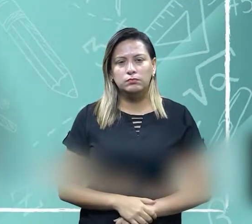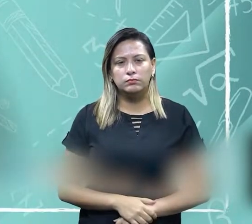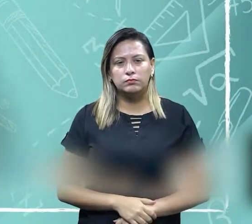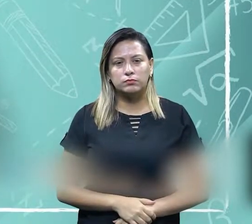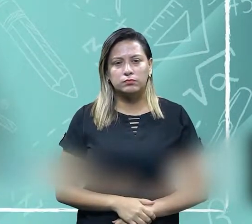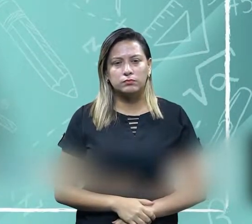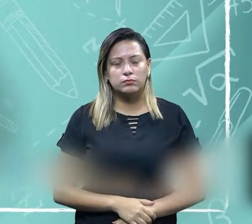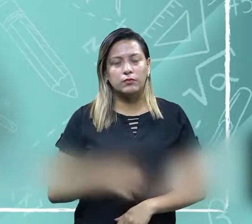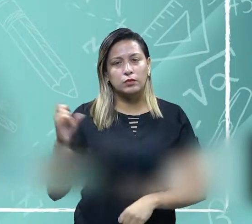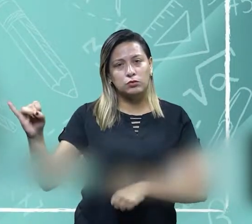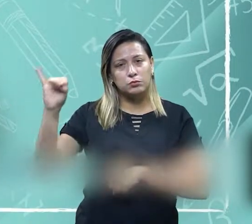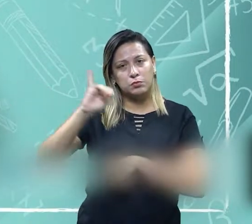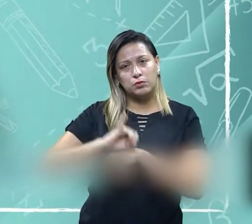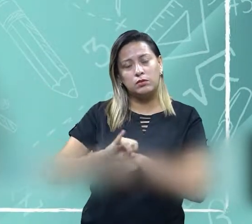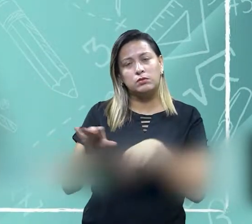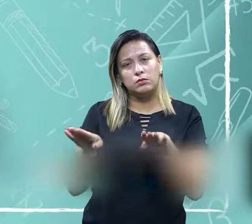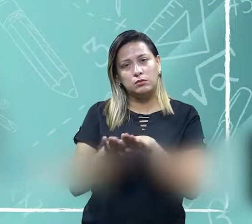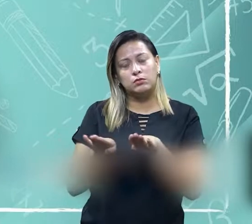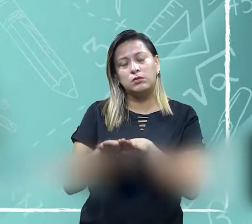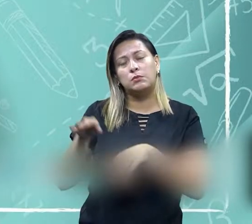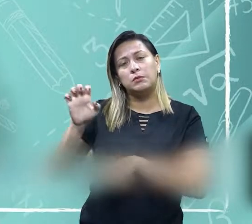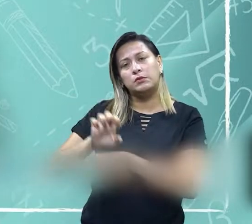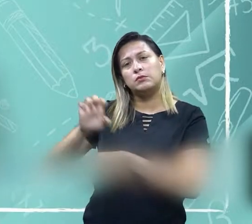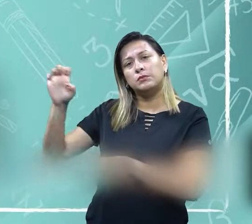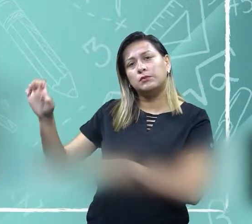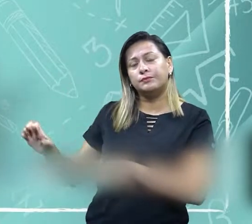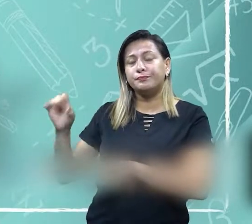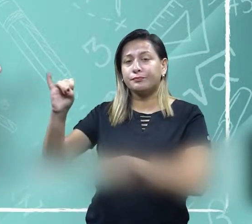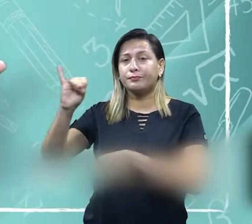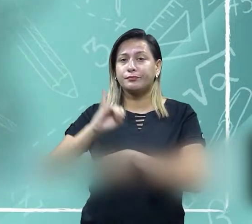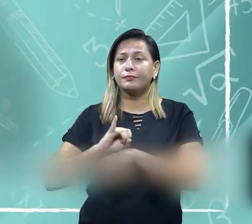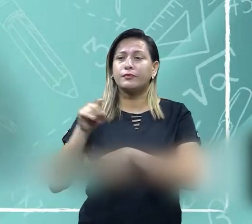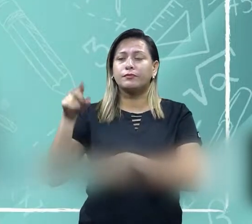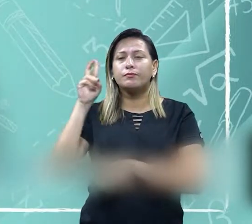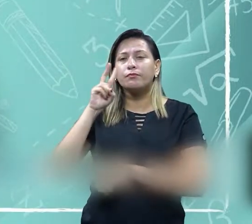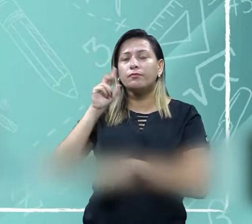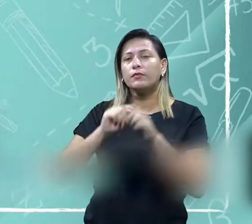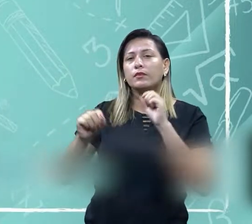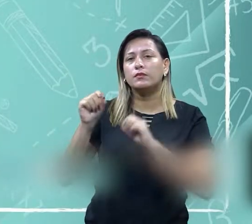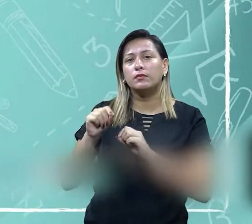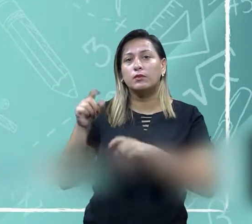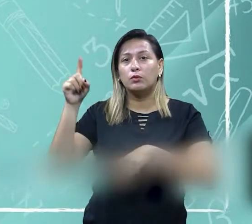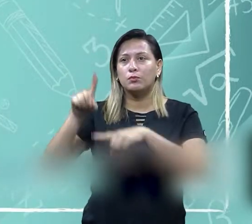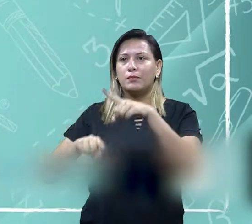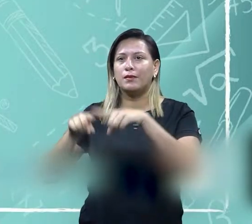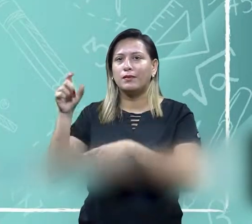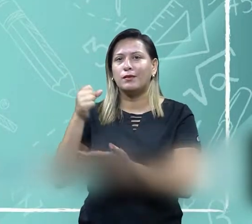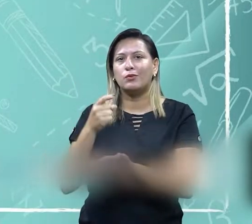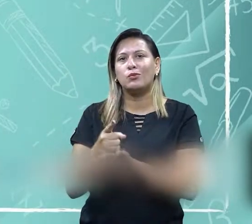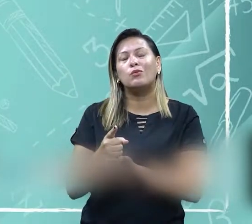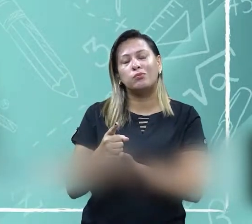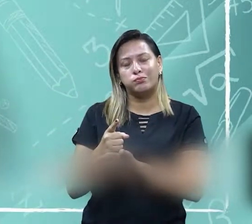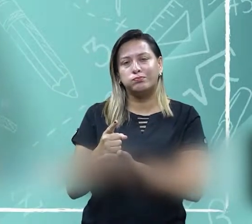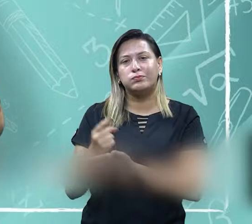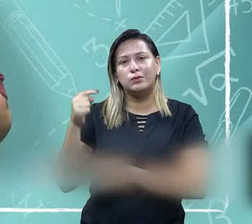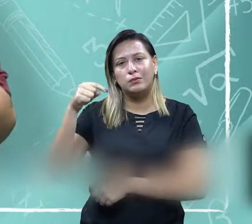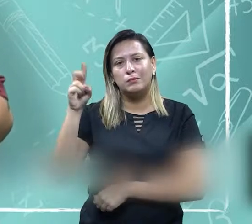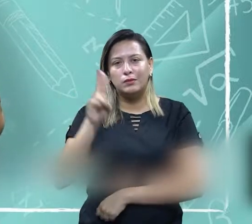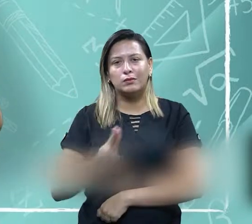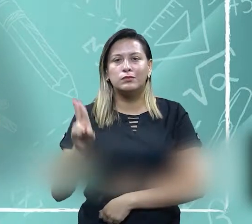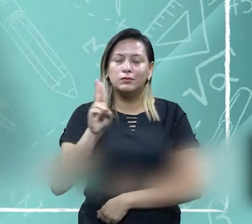é exportação. Só lembrando, importação é quando você traz um produto para produção ou para consumo